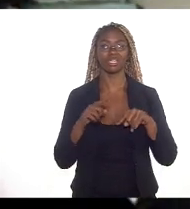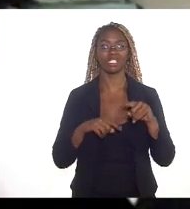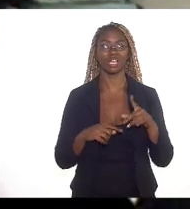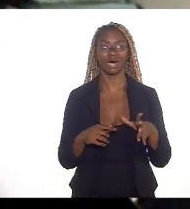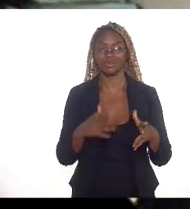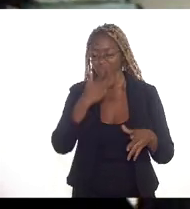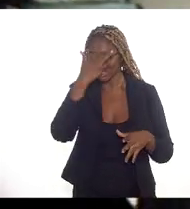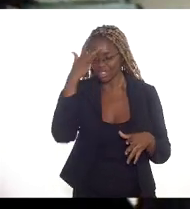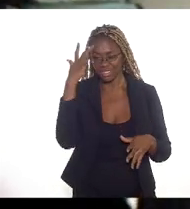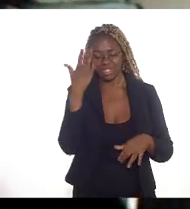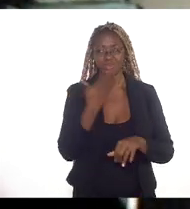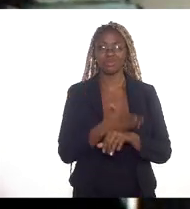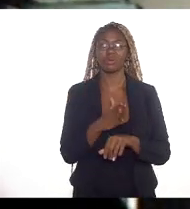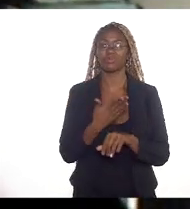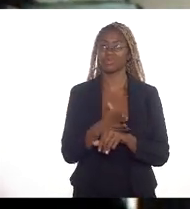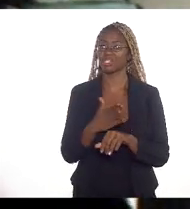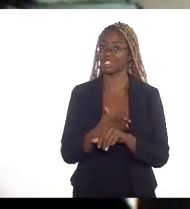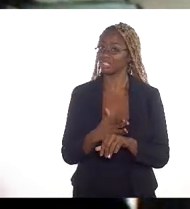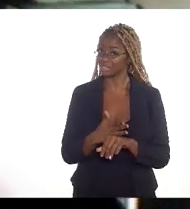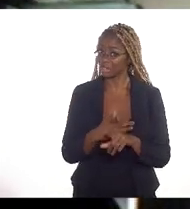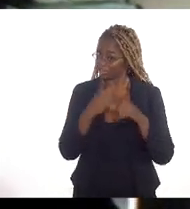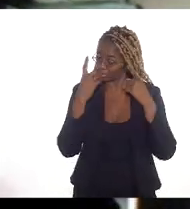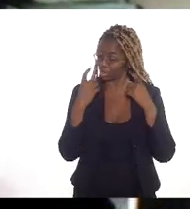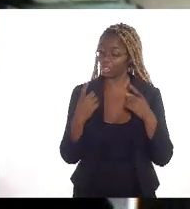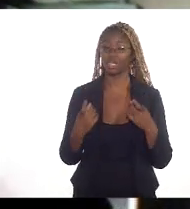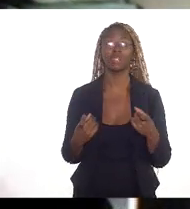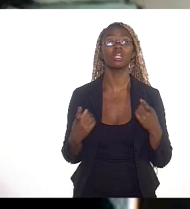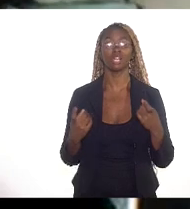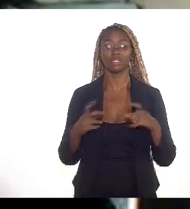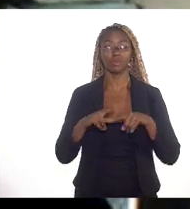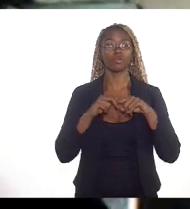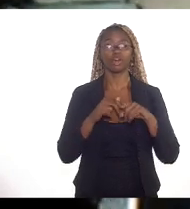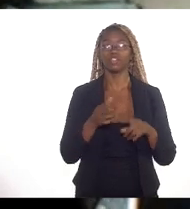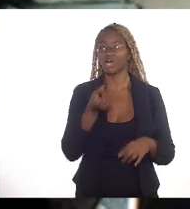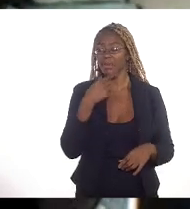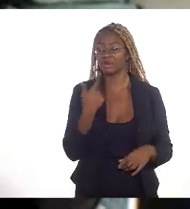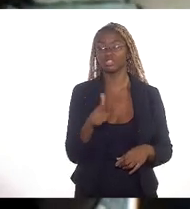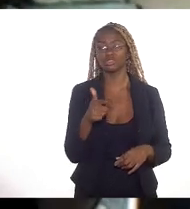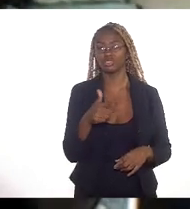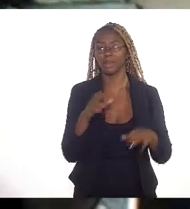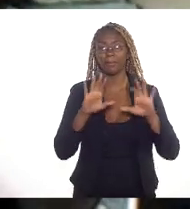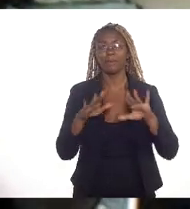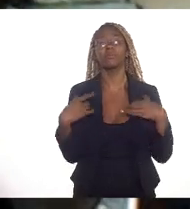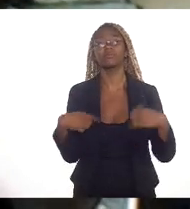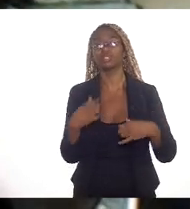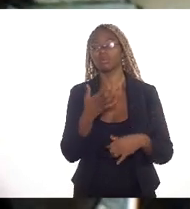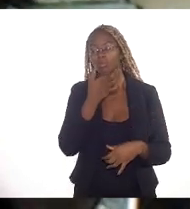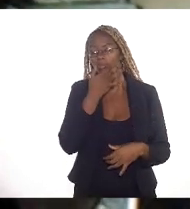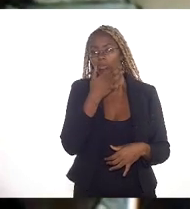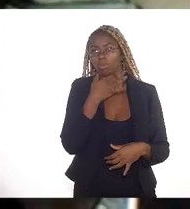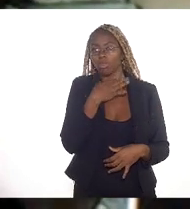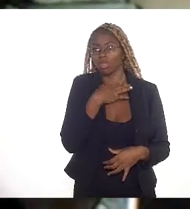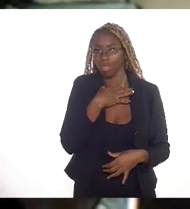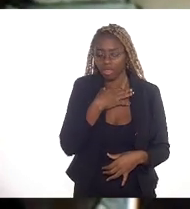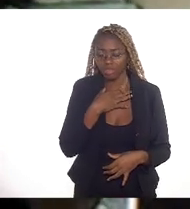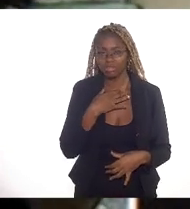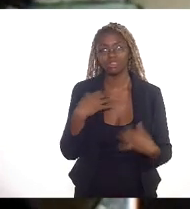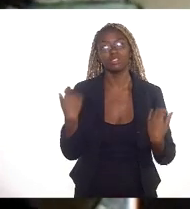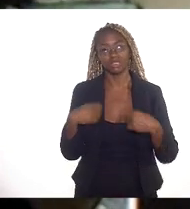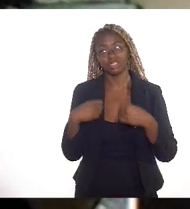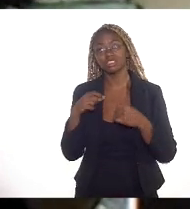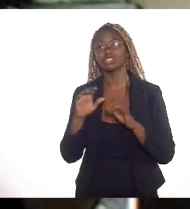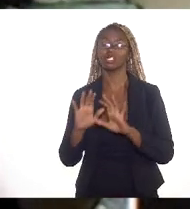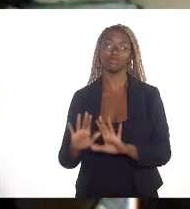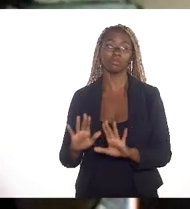né, numa prática, inclusive, que chega a ser violenta, embora necessária, para quem estivesse atravessando aqueles momentos de